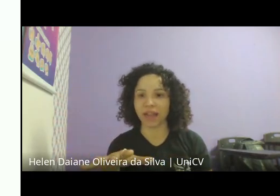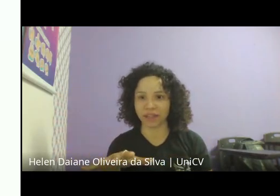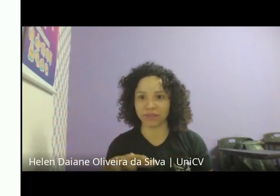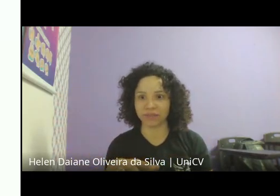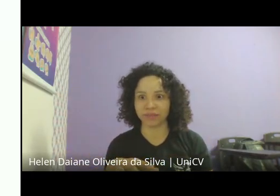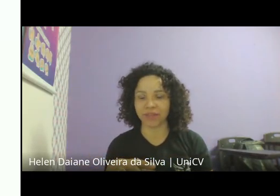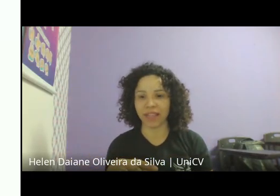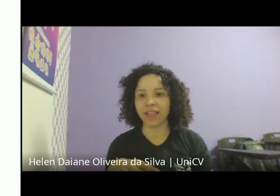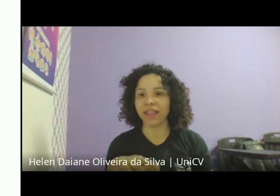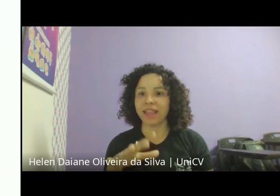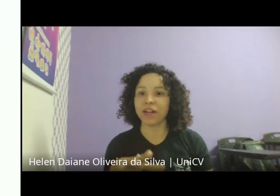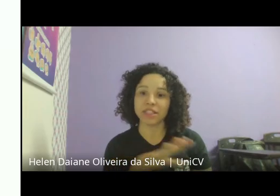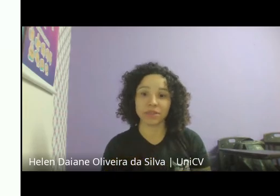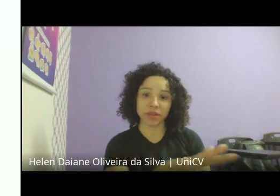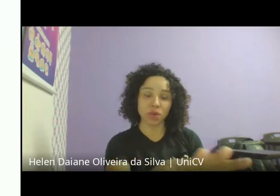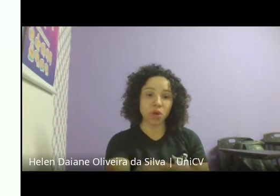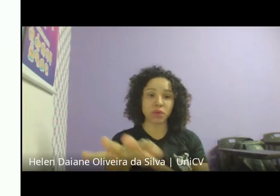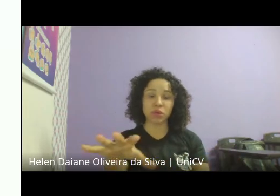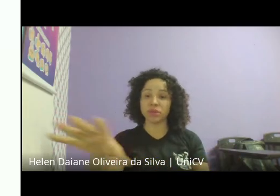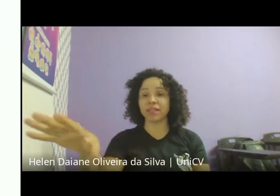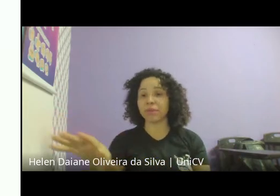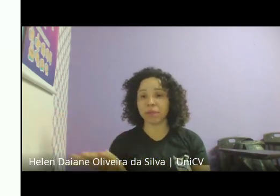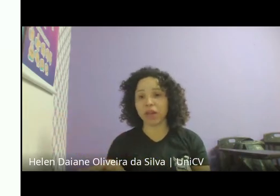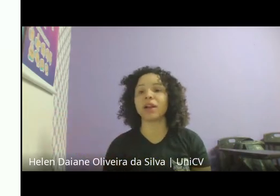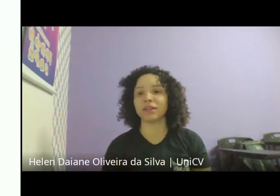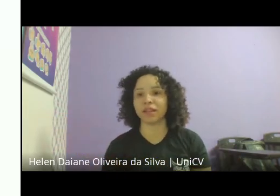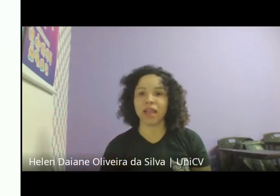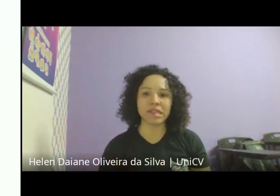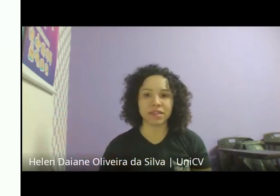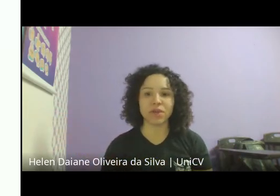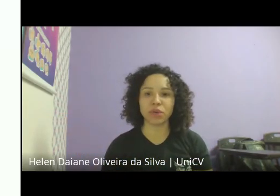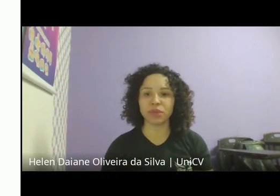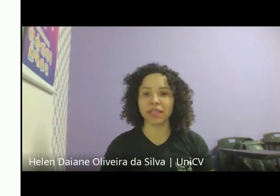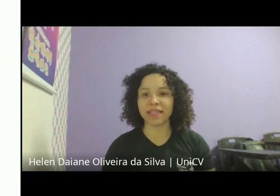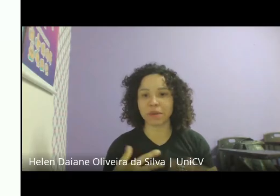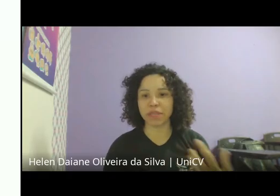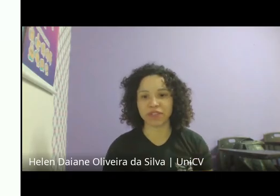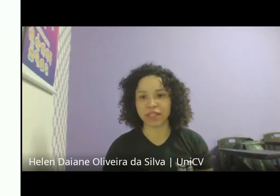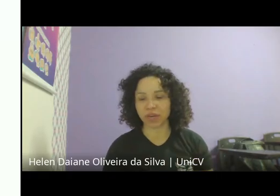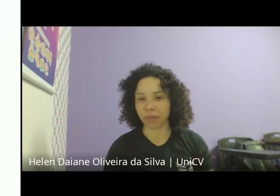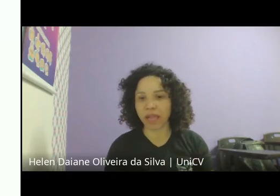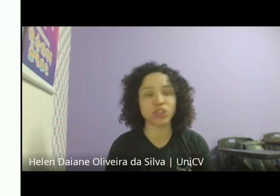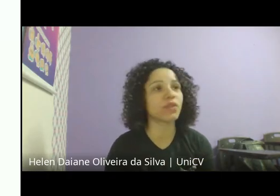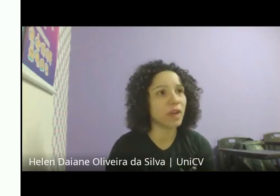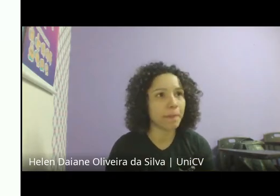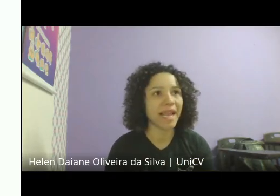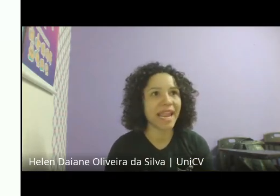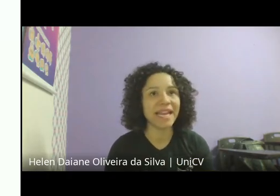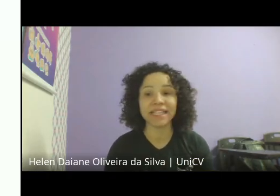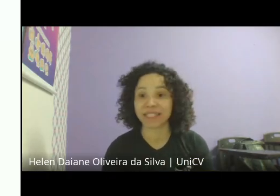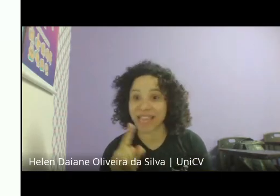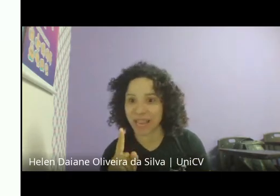na sala, né? E nós vamos ver qual que o aluno se adapta melhor. Às vezes é um aluno que quer extremamente fazer leitura labial, a gente vai olhar